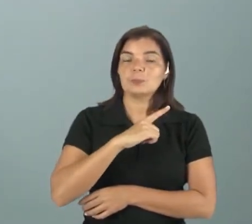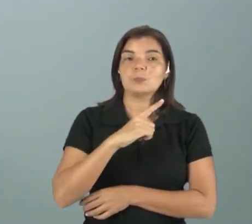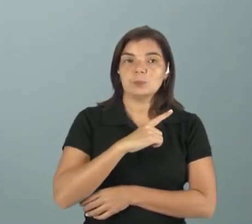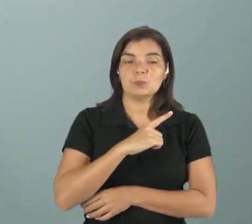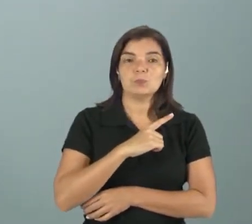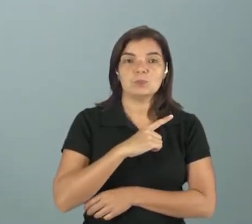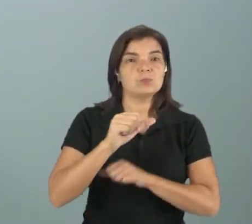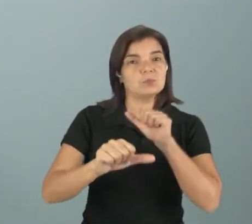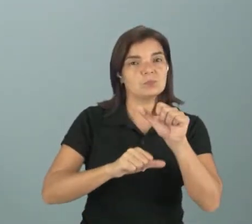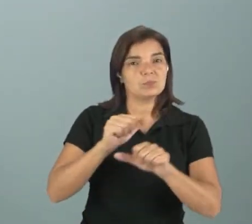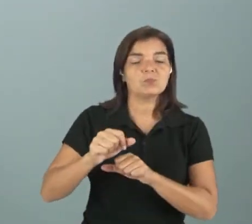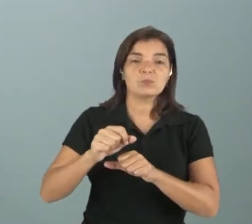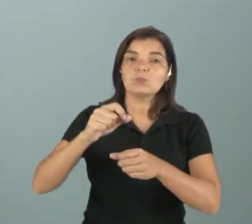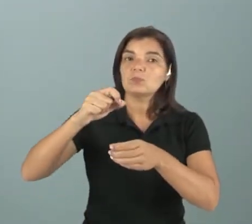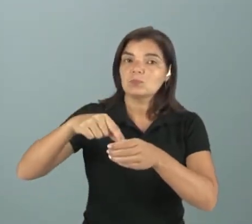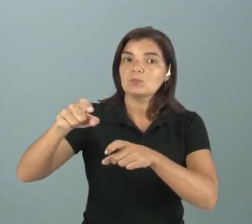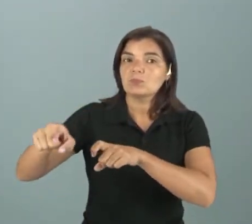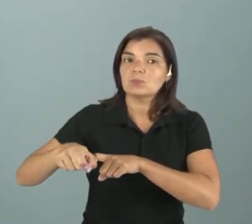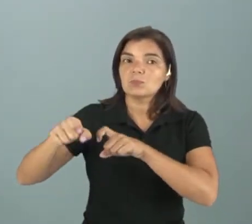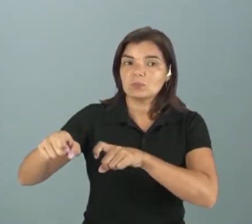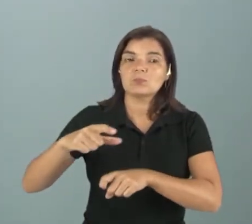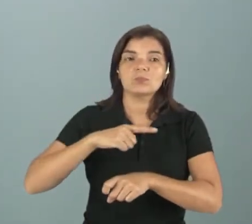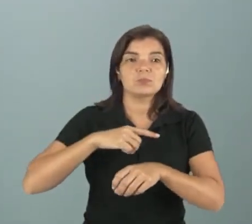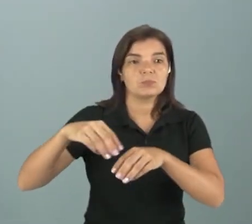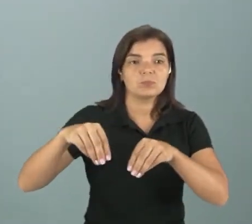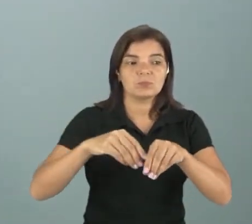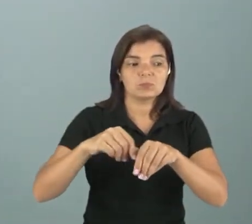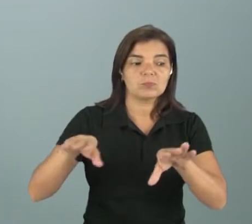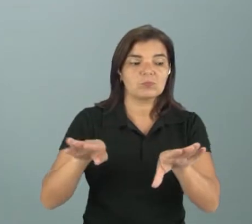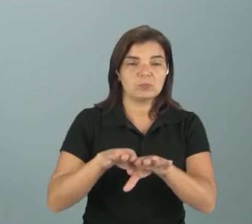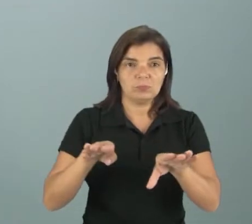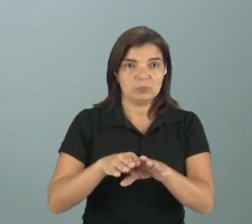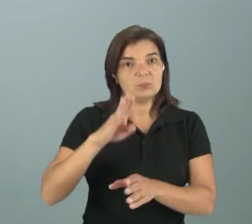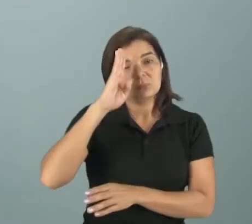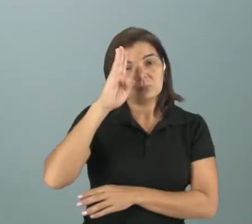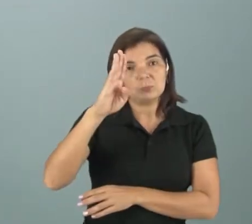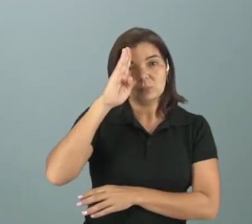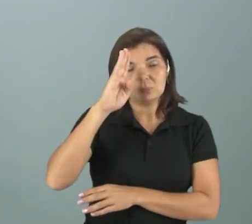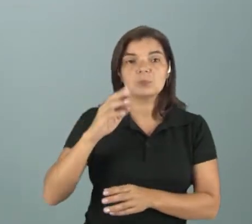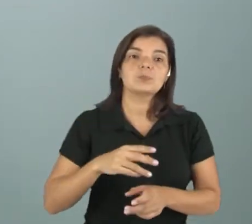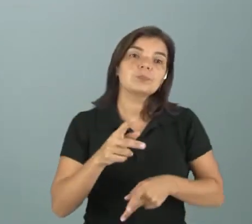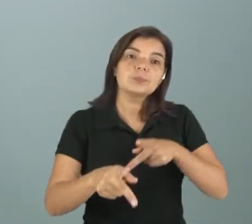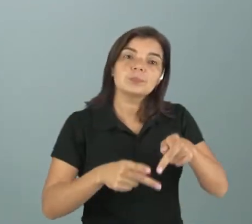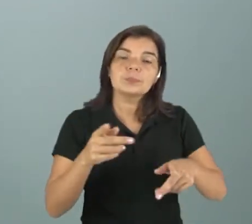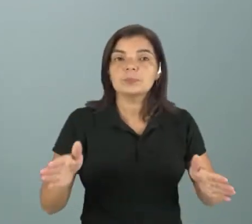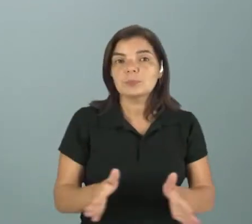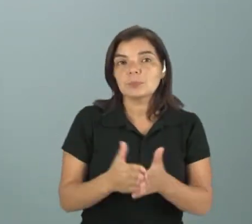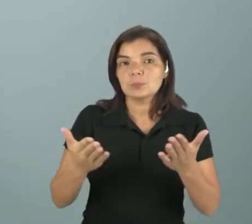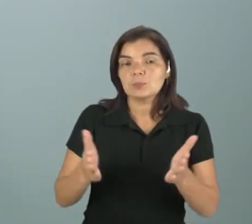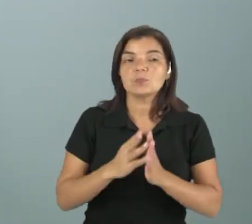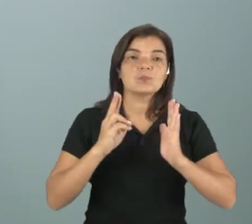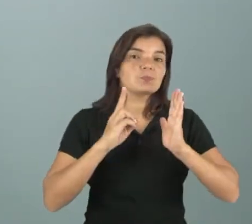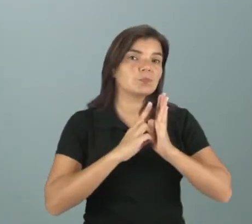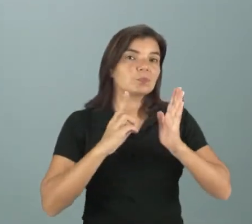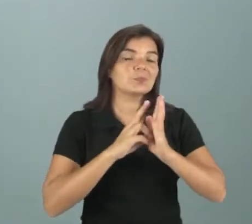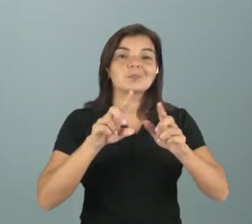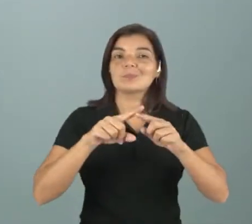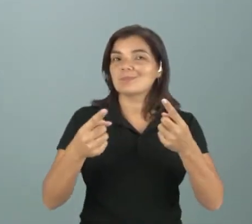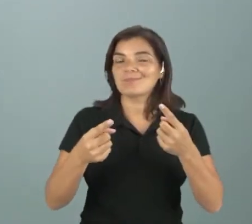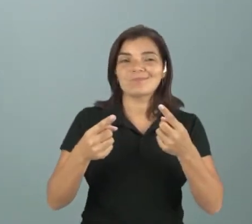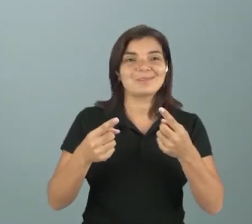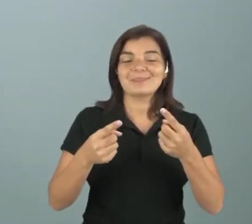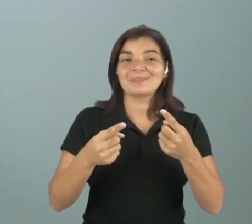a reforma agrária no seu país, fazendo o loteamento de terra principalmente para as populações pobres e indígenas, mas